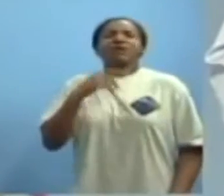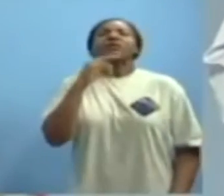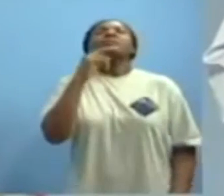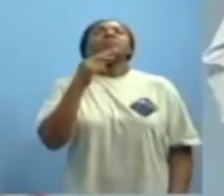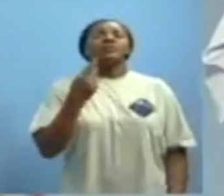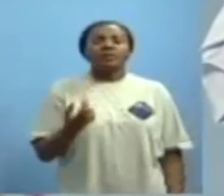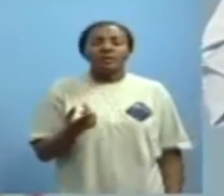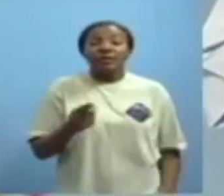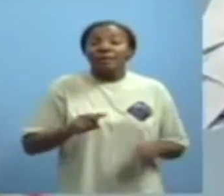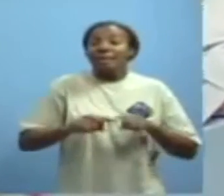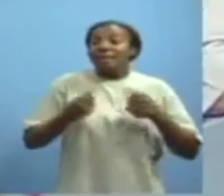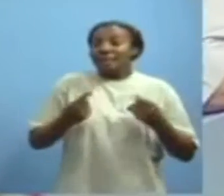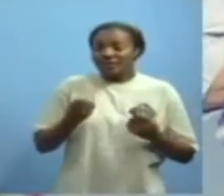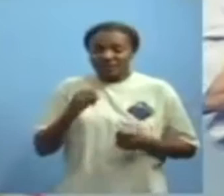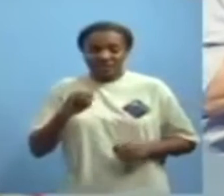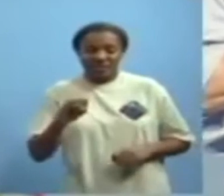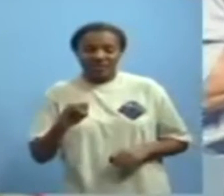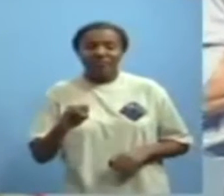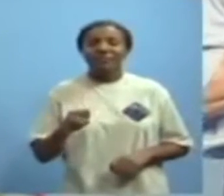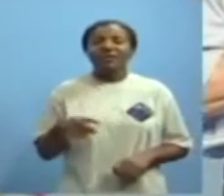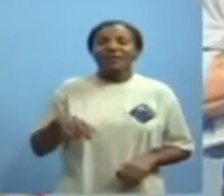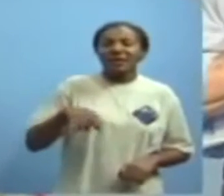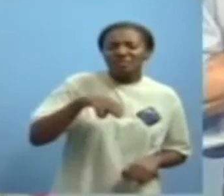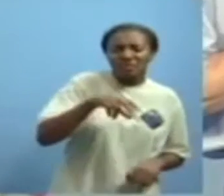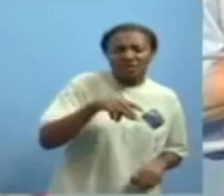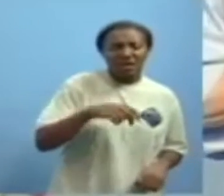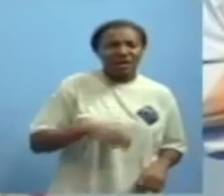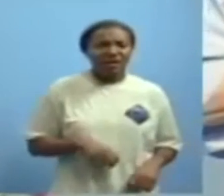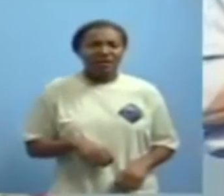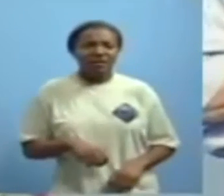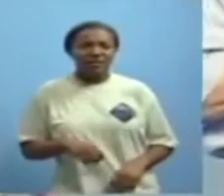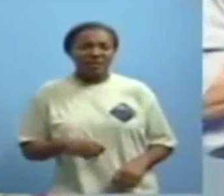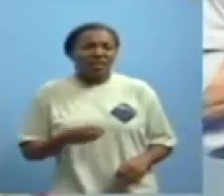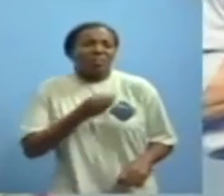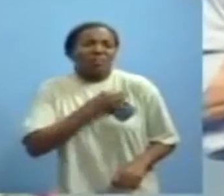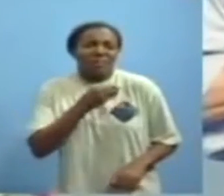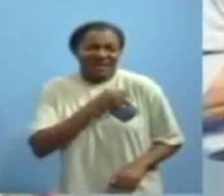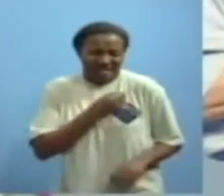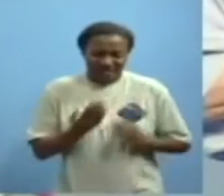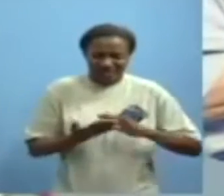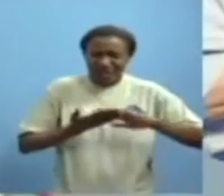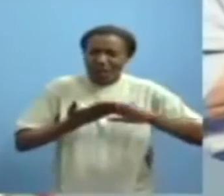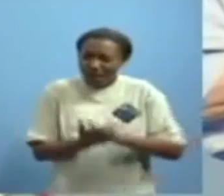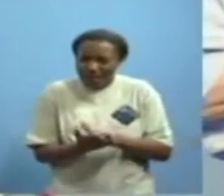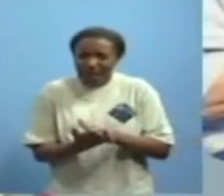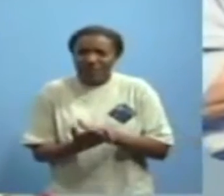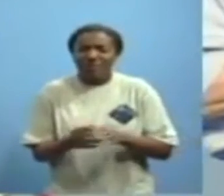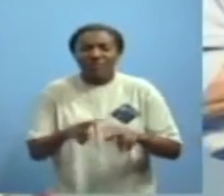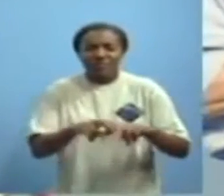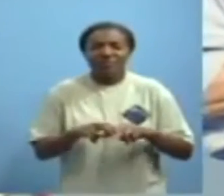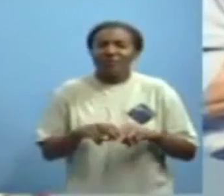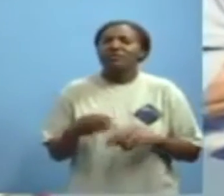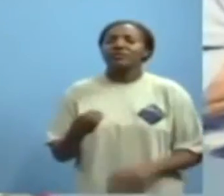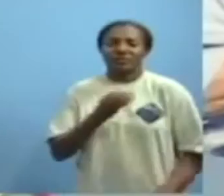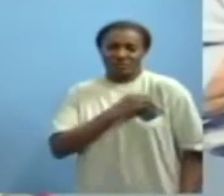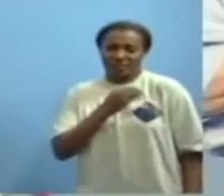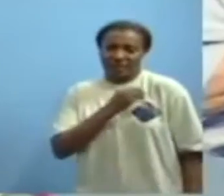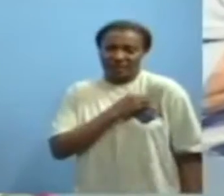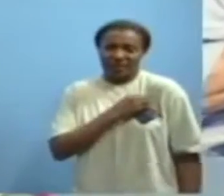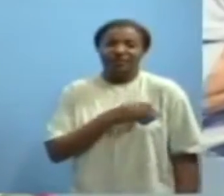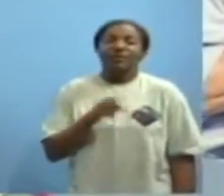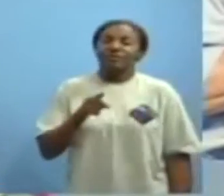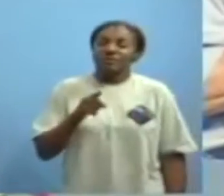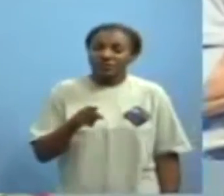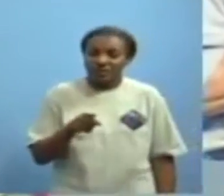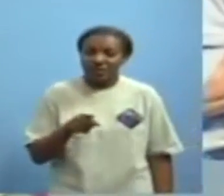mal, não estará o pecado espreitando-te à porta? A ti